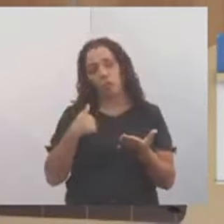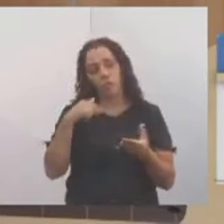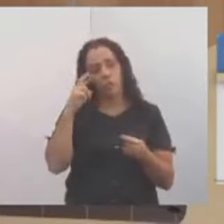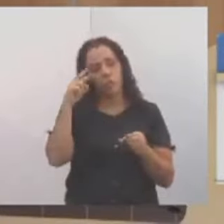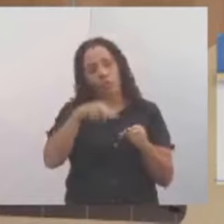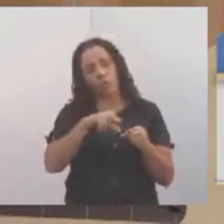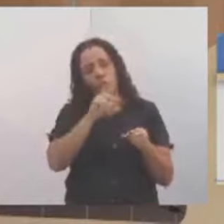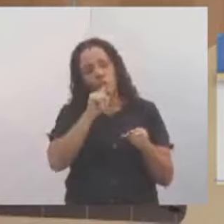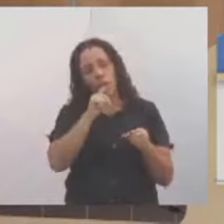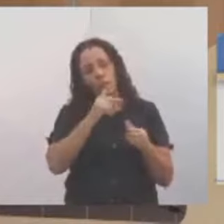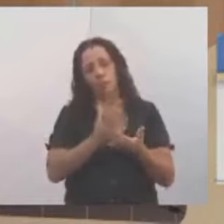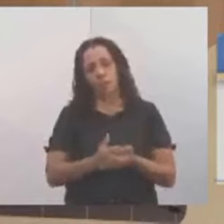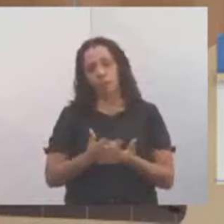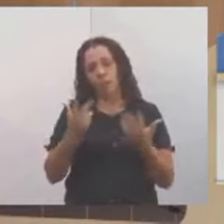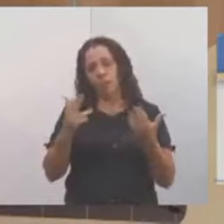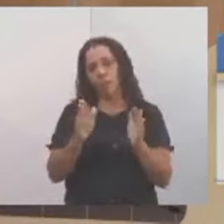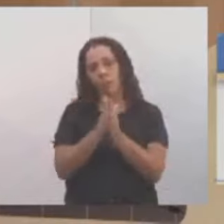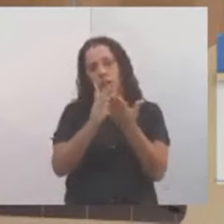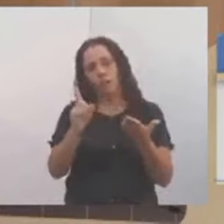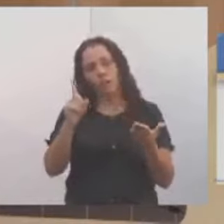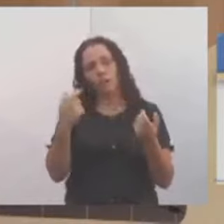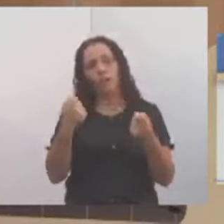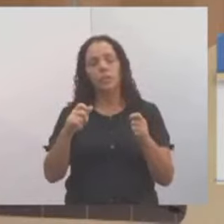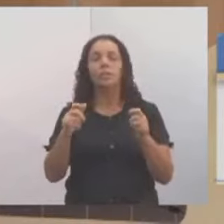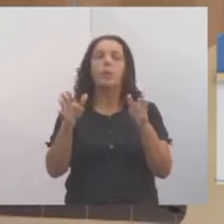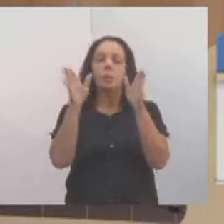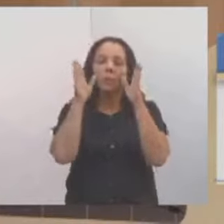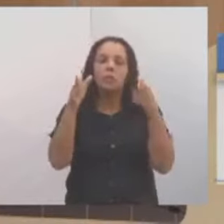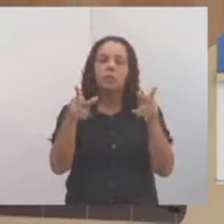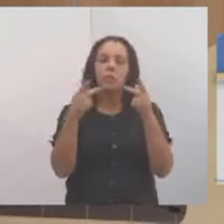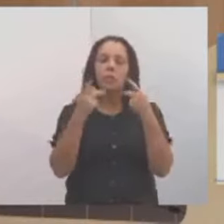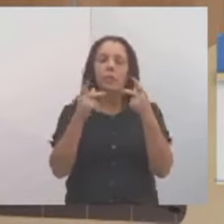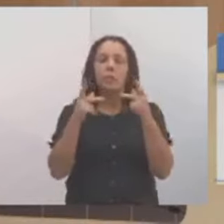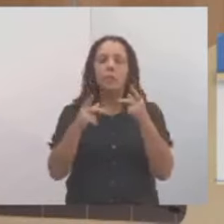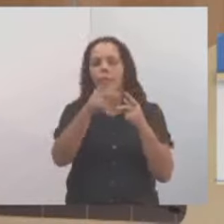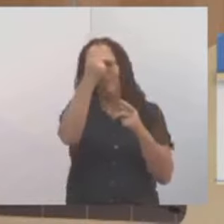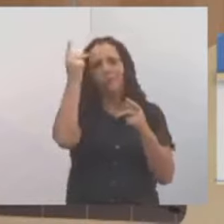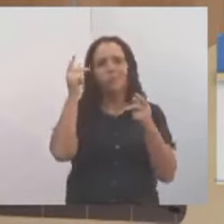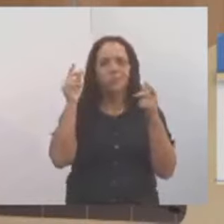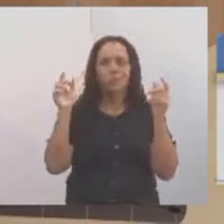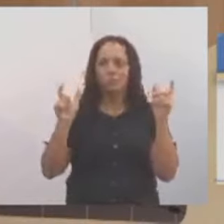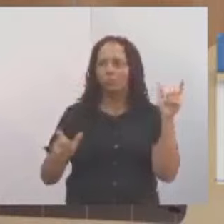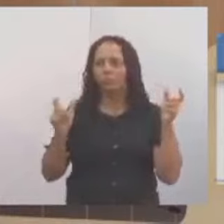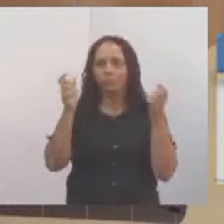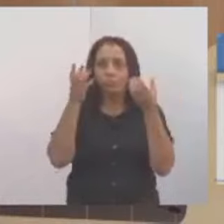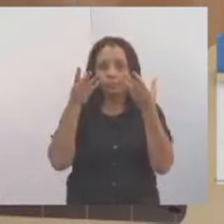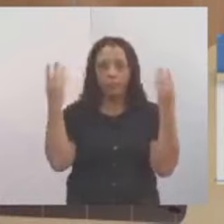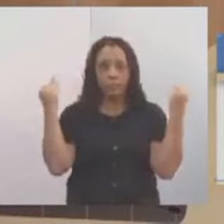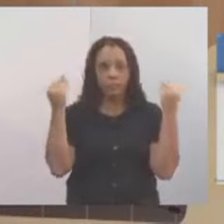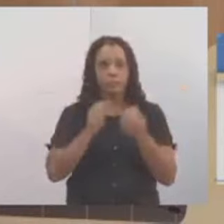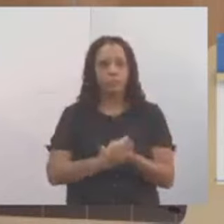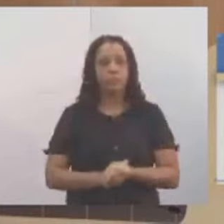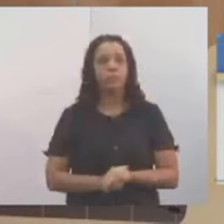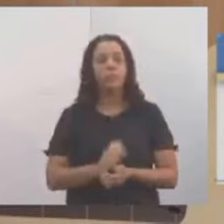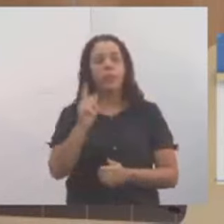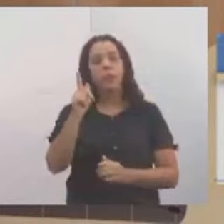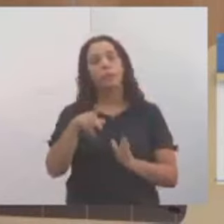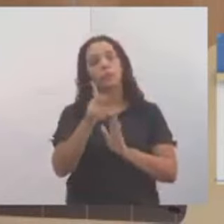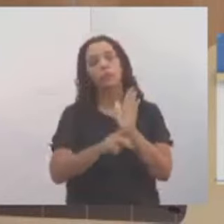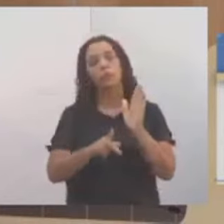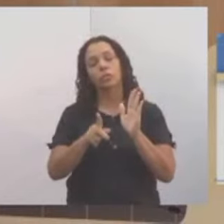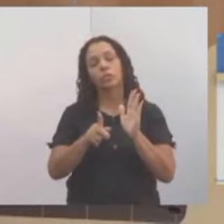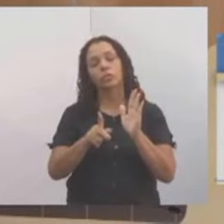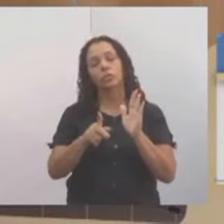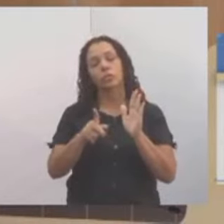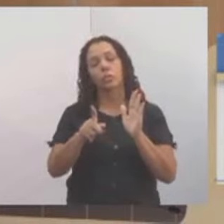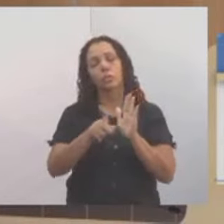quando a gente fala em evangelização, quando a gente fala num projeto desse, ele tem que funcionar. Aqui em Jacareí tem um projeto de lei,